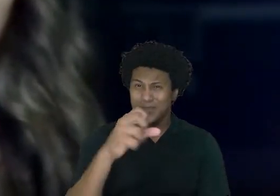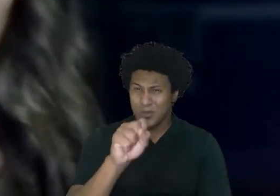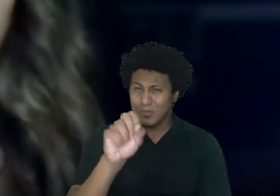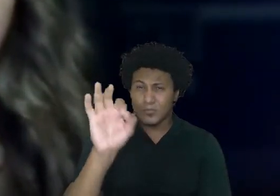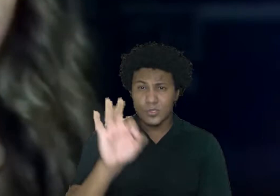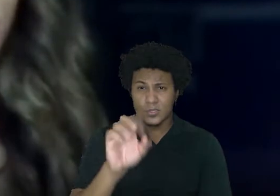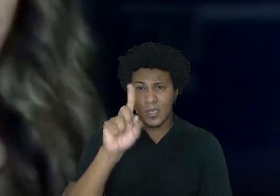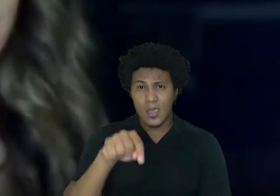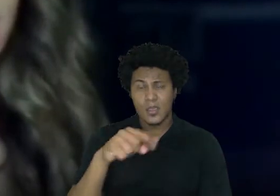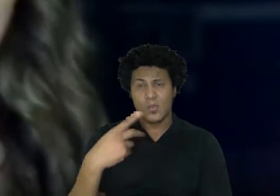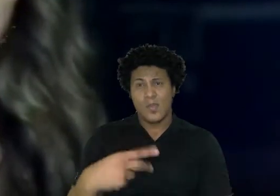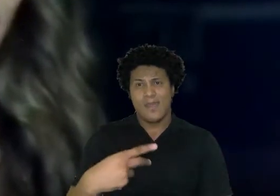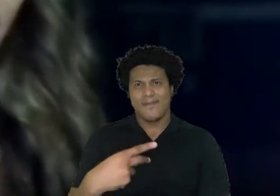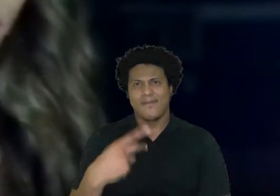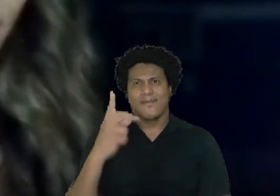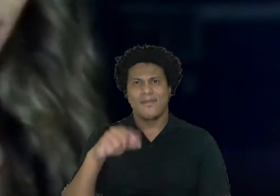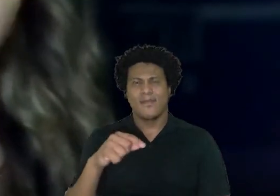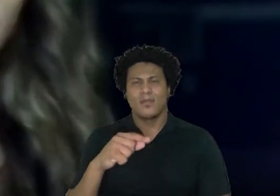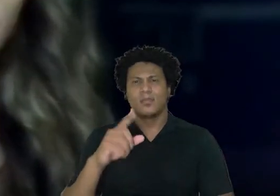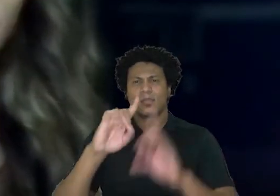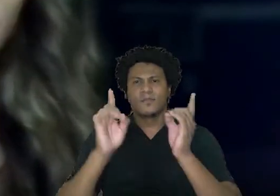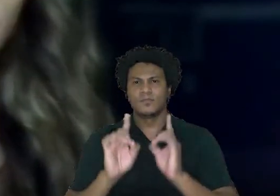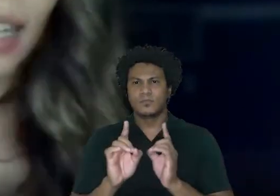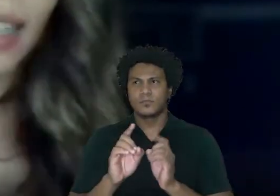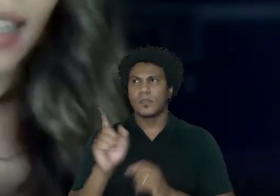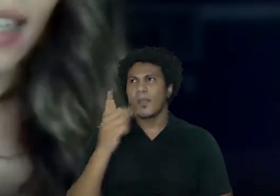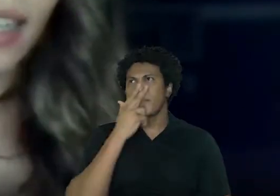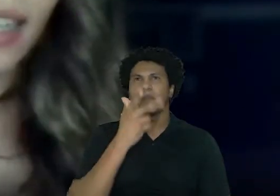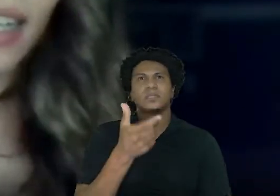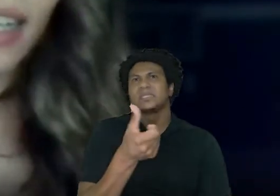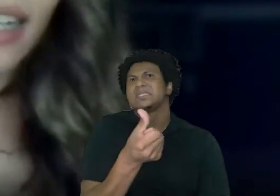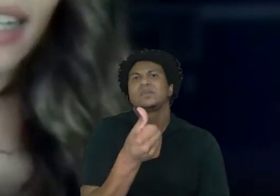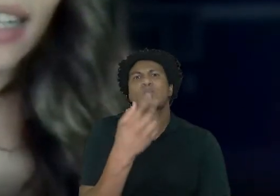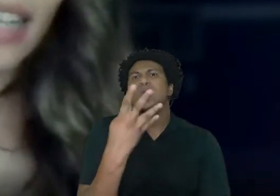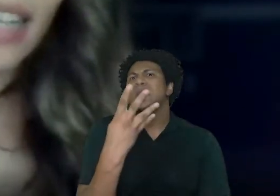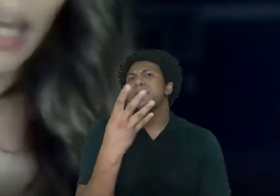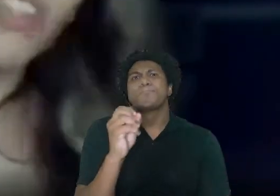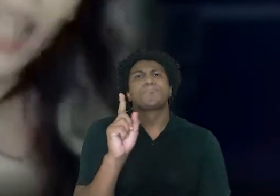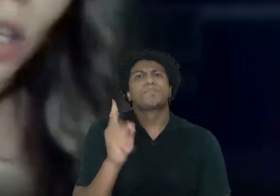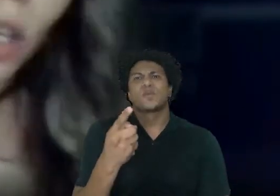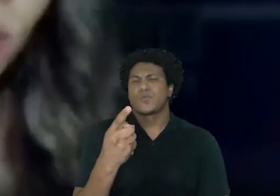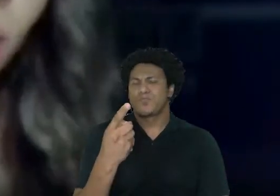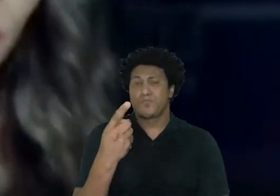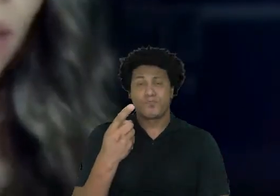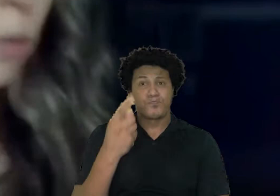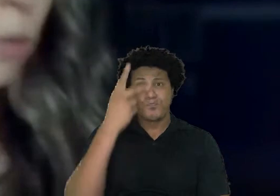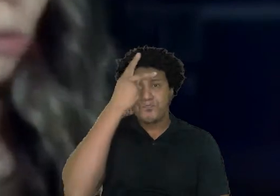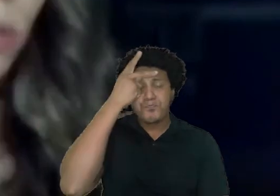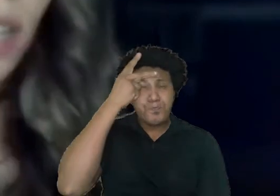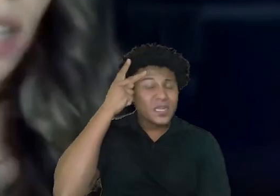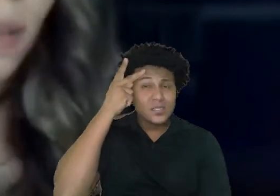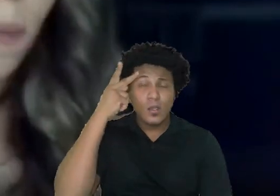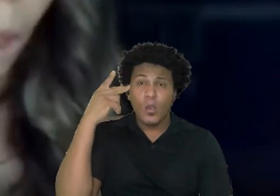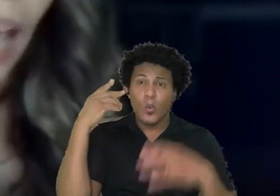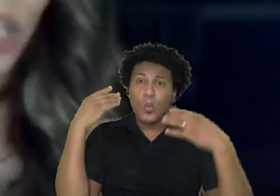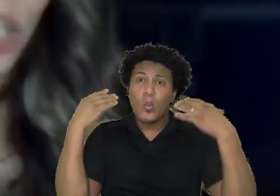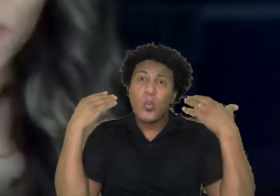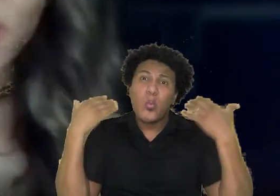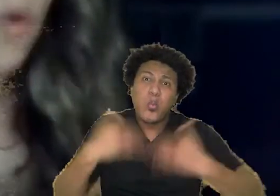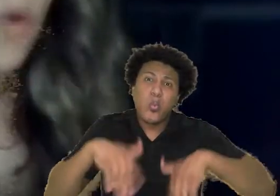45 milhões de brasileiros, né? Em Fortaleza, Estela, temos 38% da população de pessoas com deficiência. É